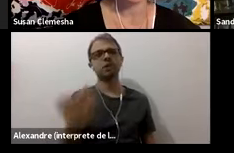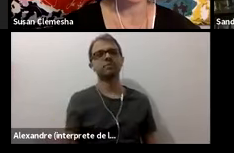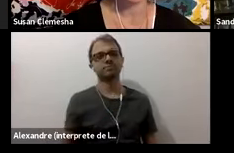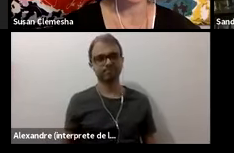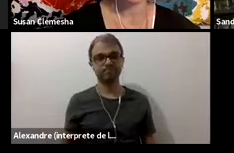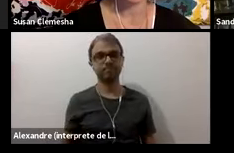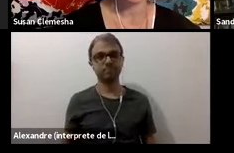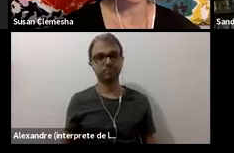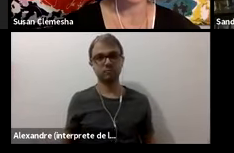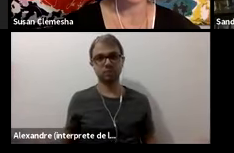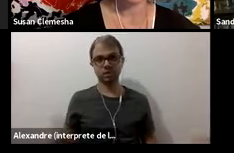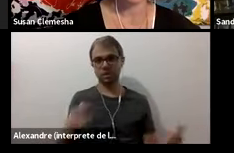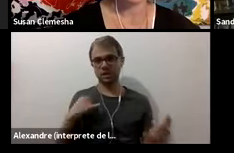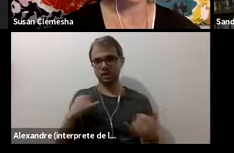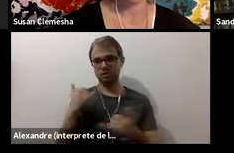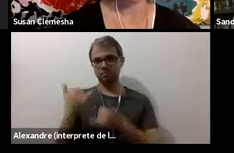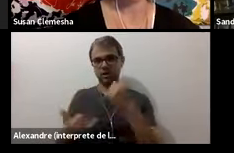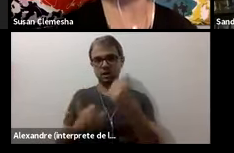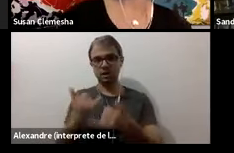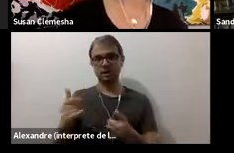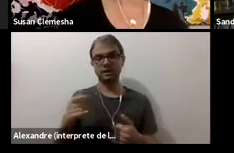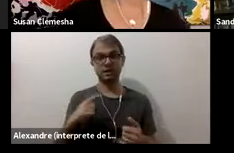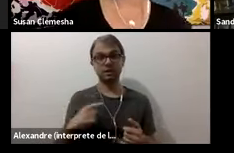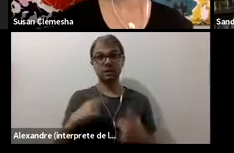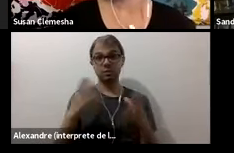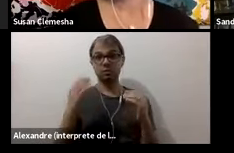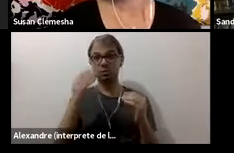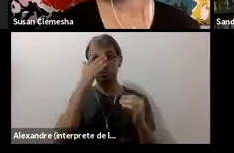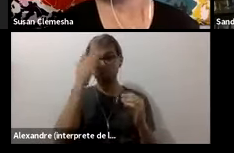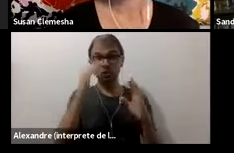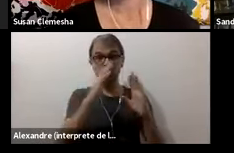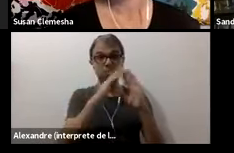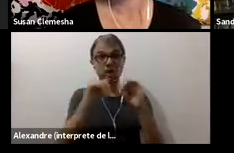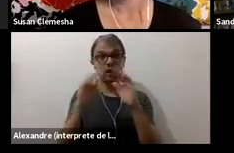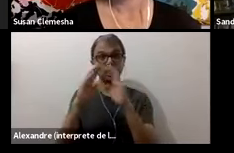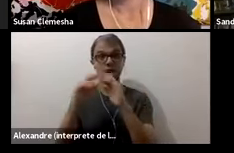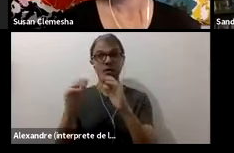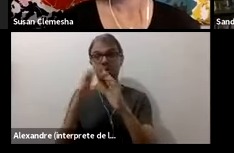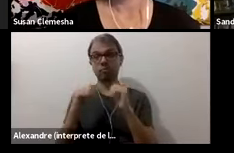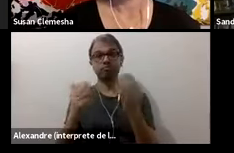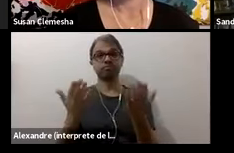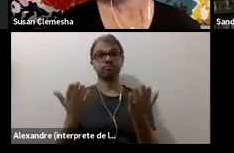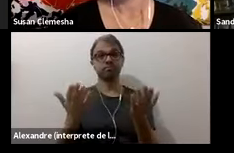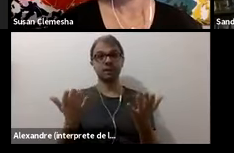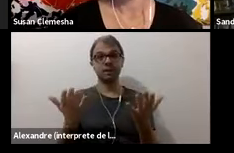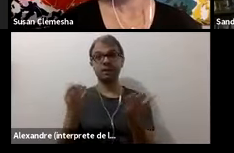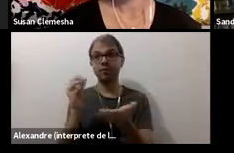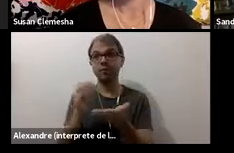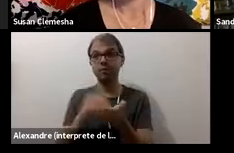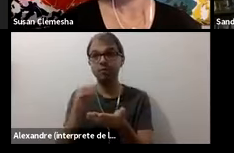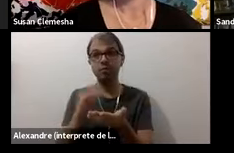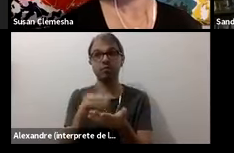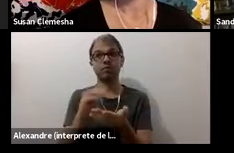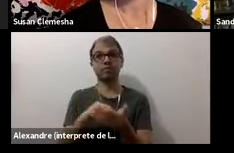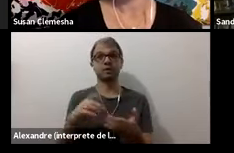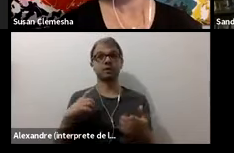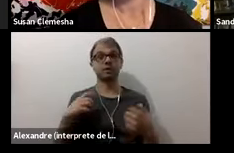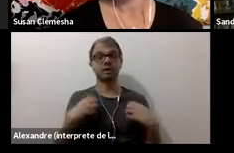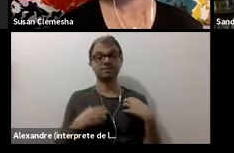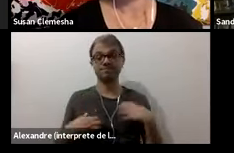cada dia recebendo mais solicitações de pessoas que querem ser ouvidas, que estão passando por uma situação de angústia, que